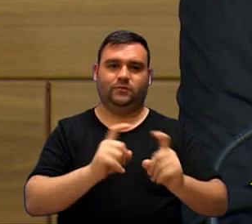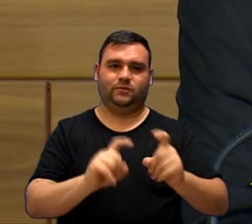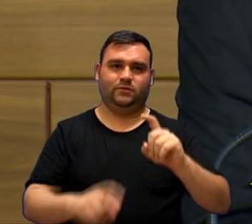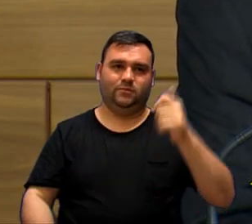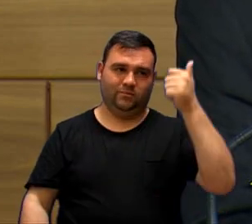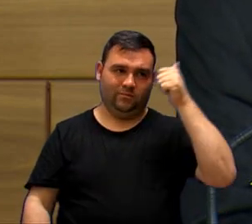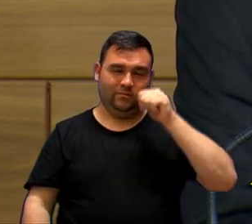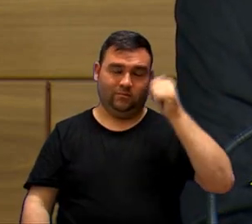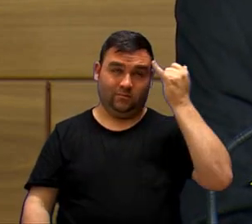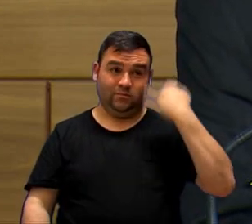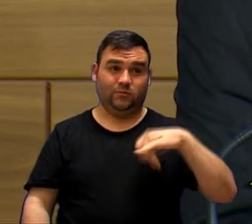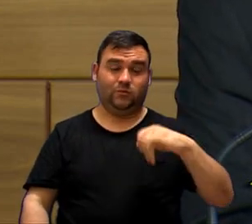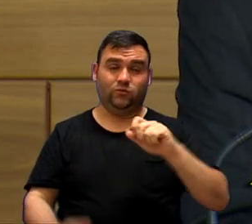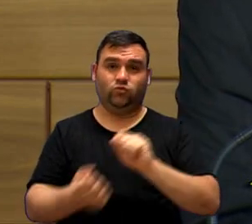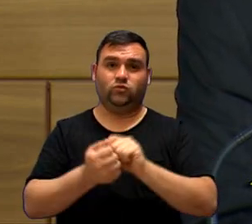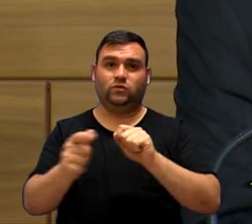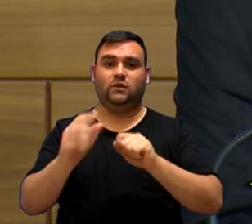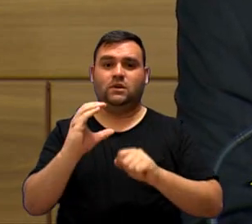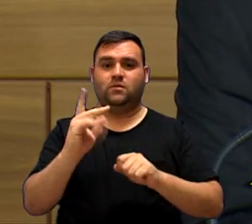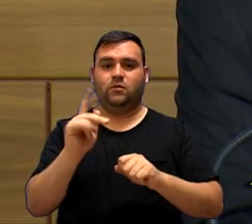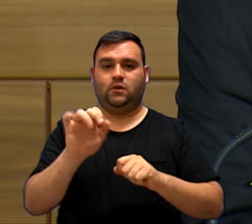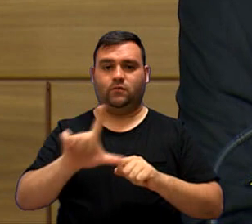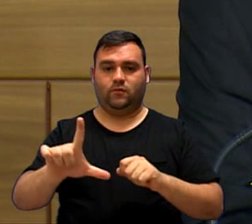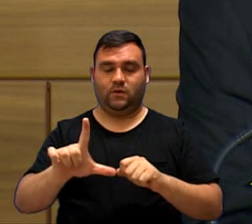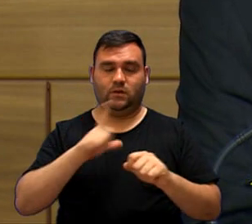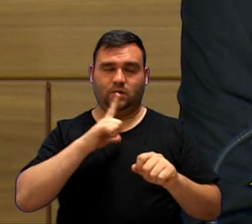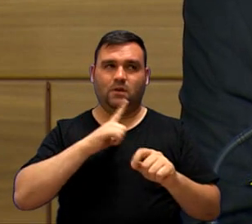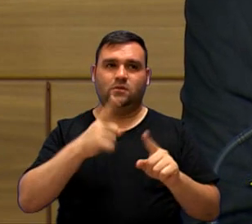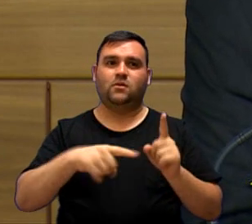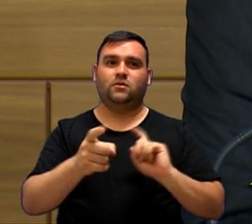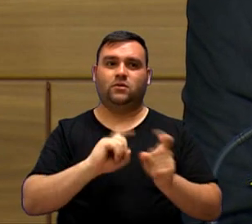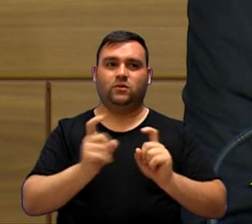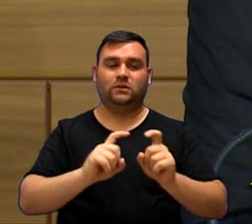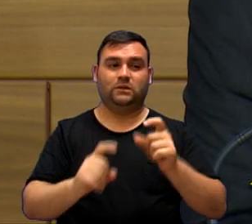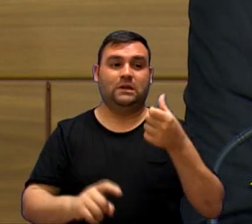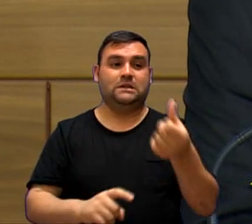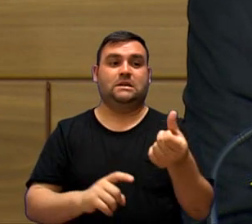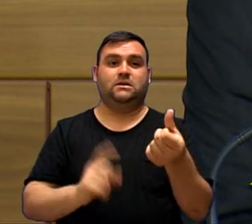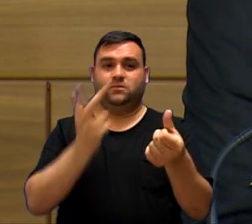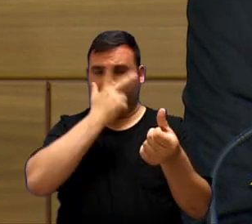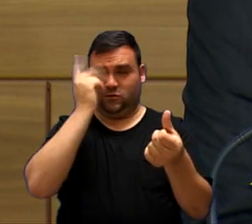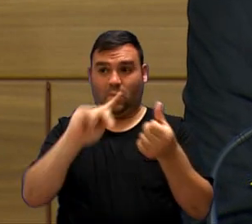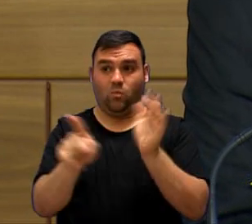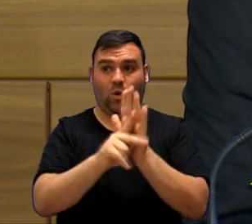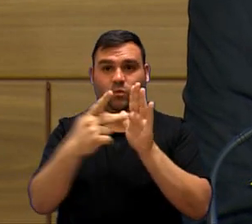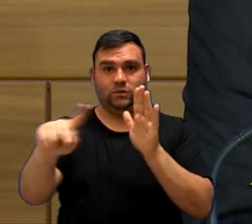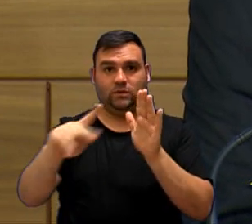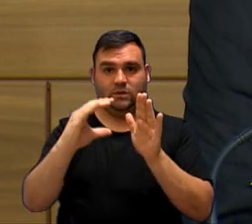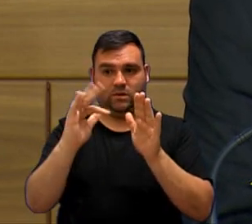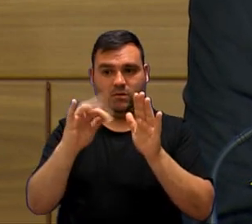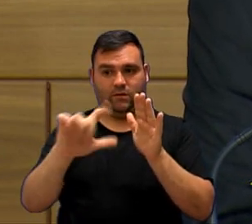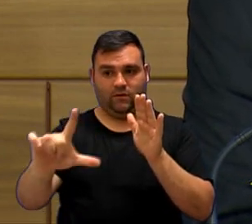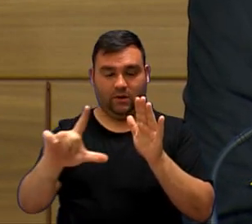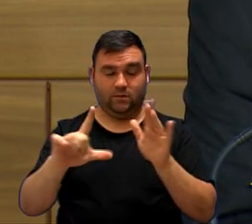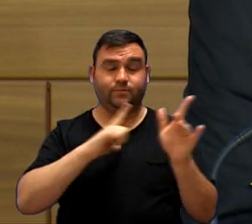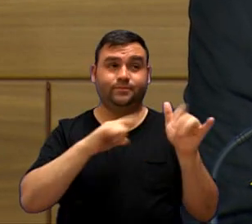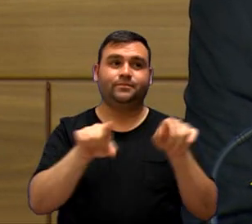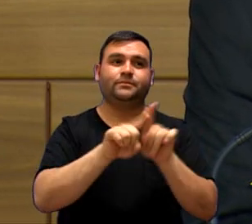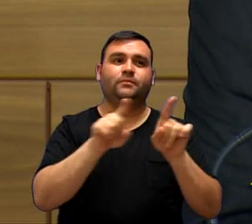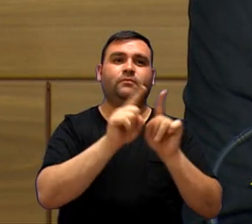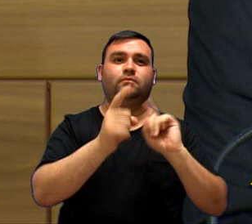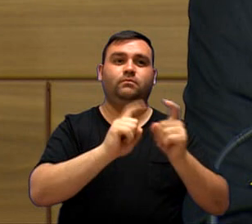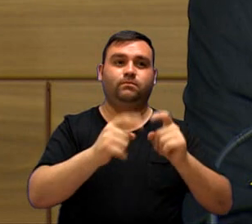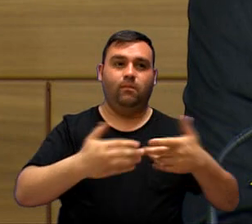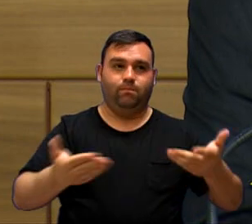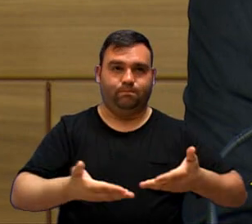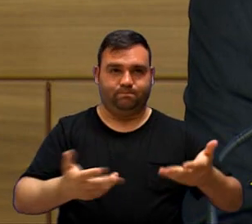prefeita Jaqueline, com a CPFL, nós tivemos uma reunião com 6 membros deles, tivemos uma reunião